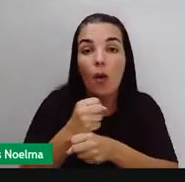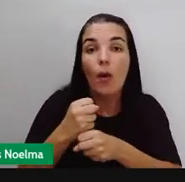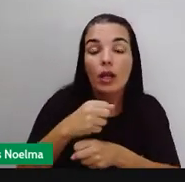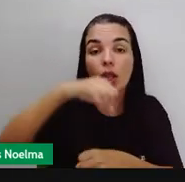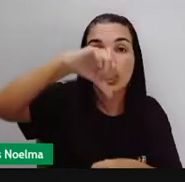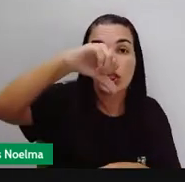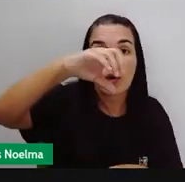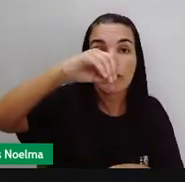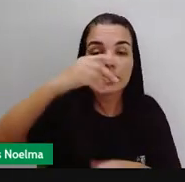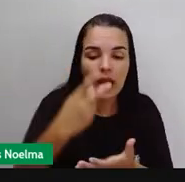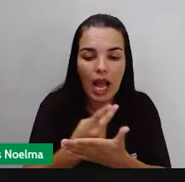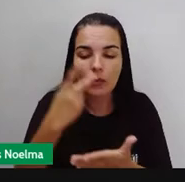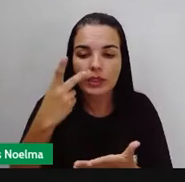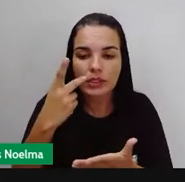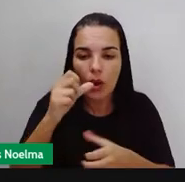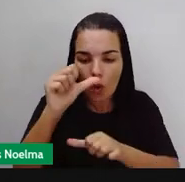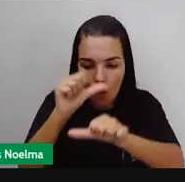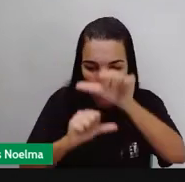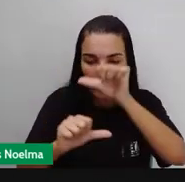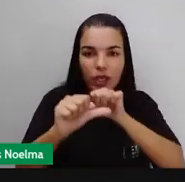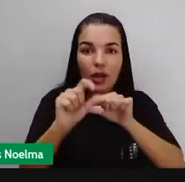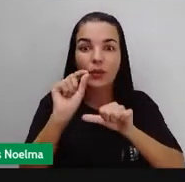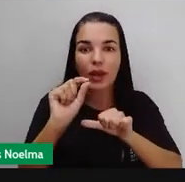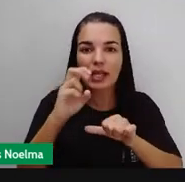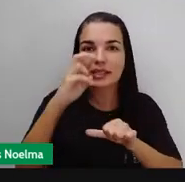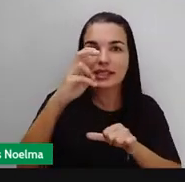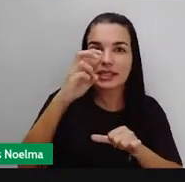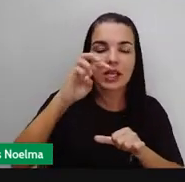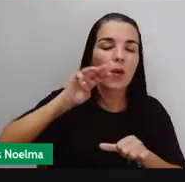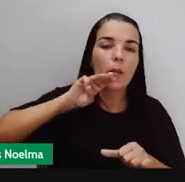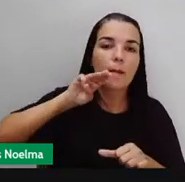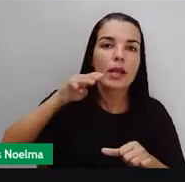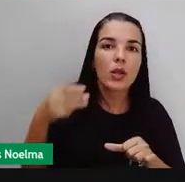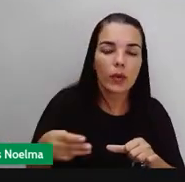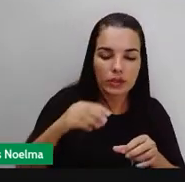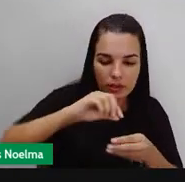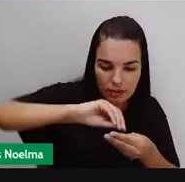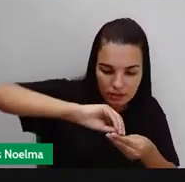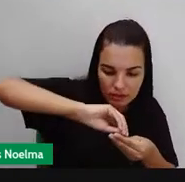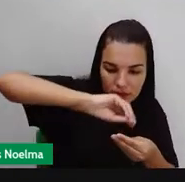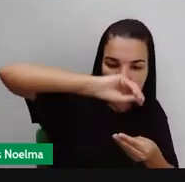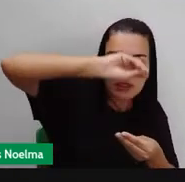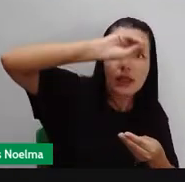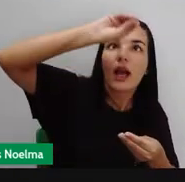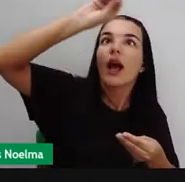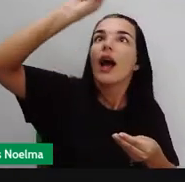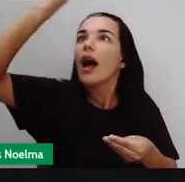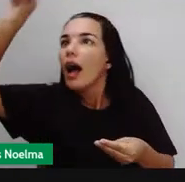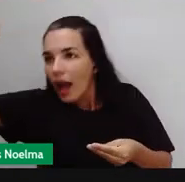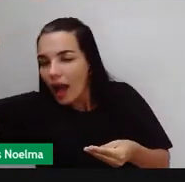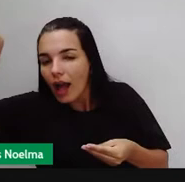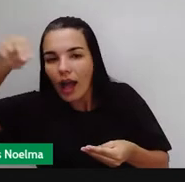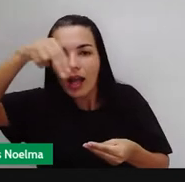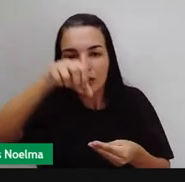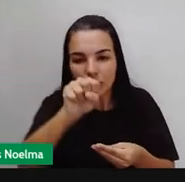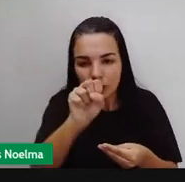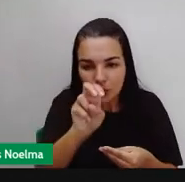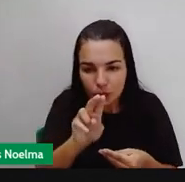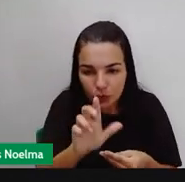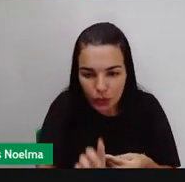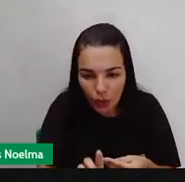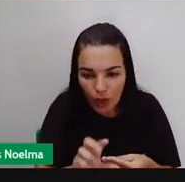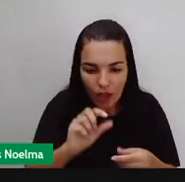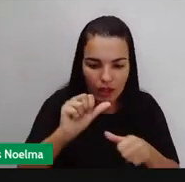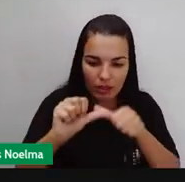o contrário. Mais de 5 milhões de brasileiros trocaram de cidades, mas apenas 6% foram para grandes